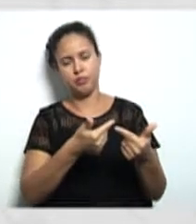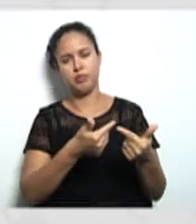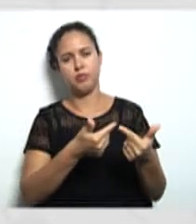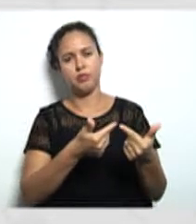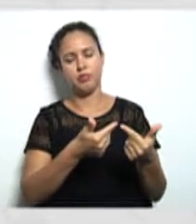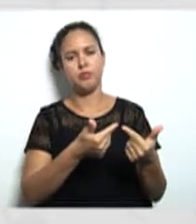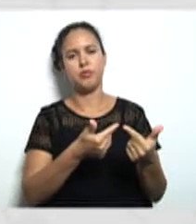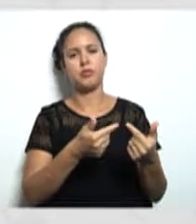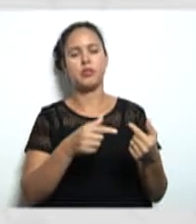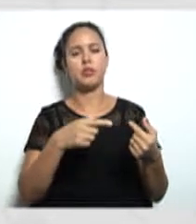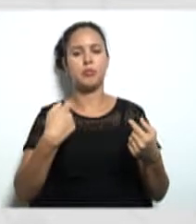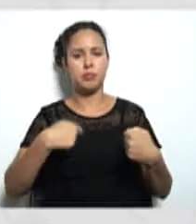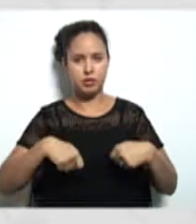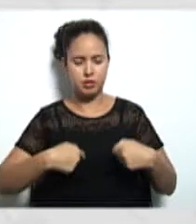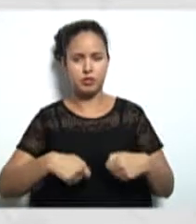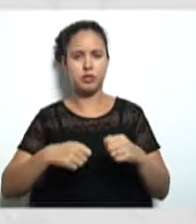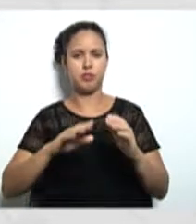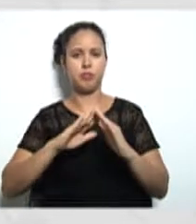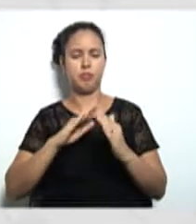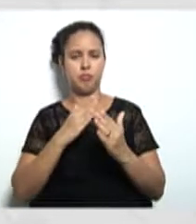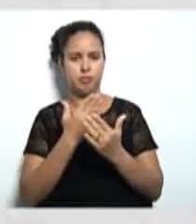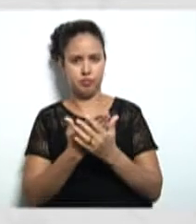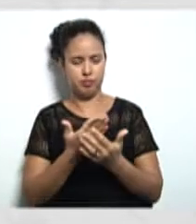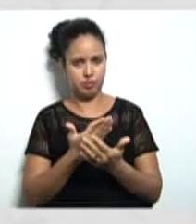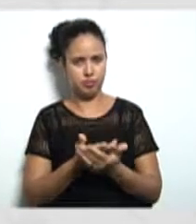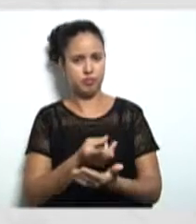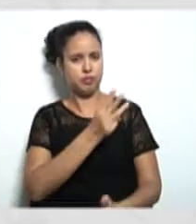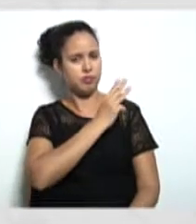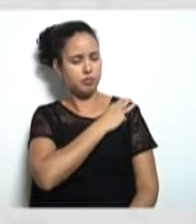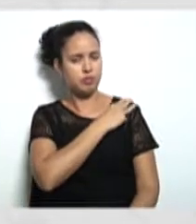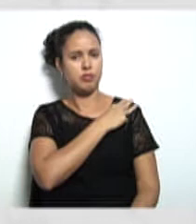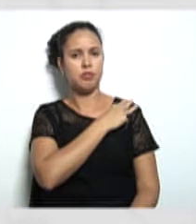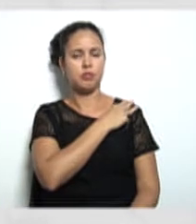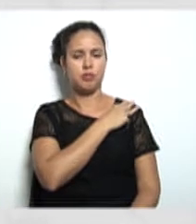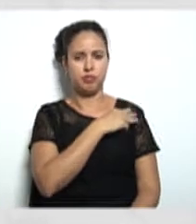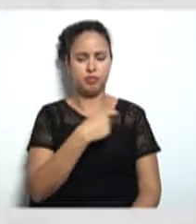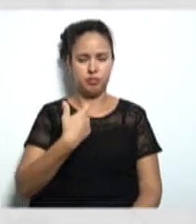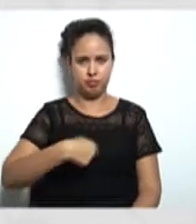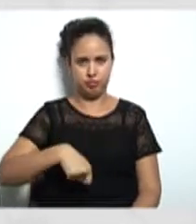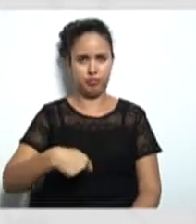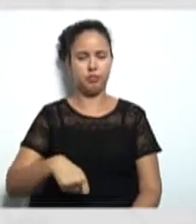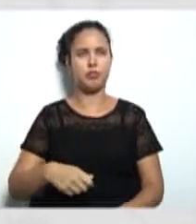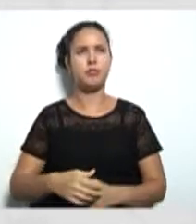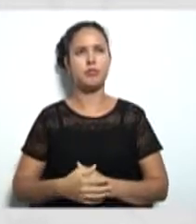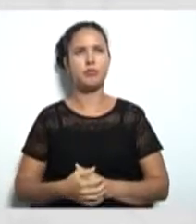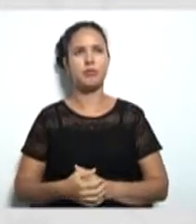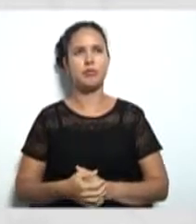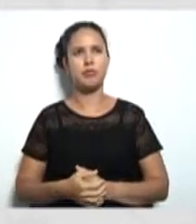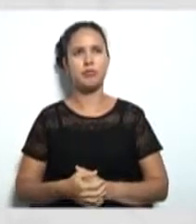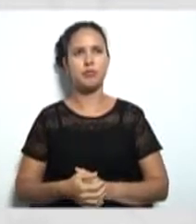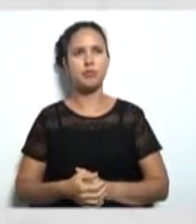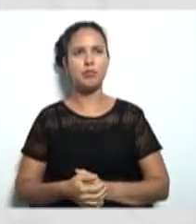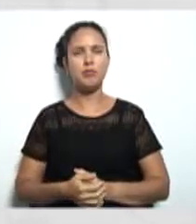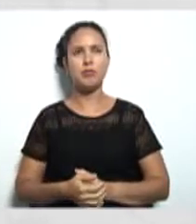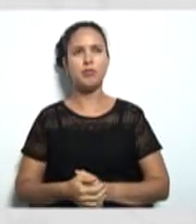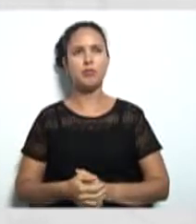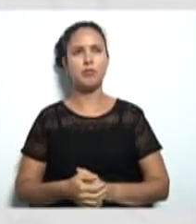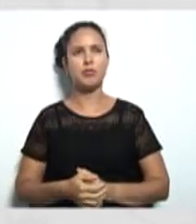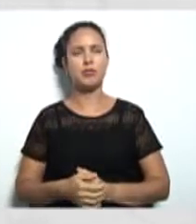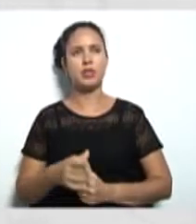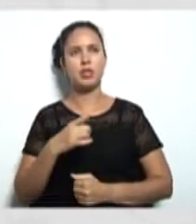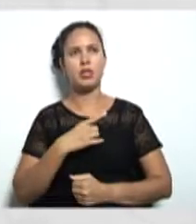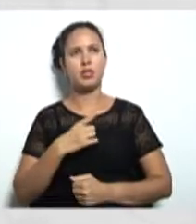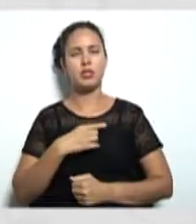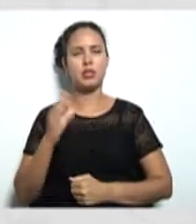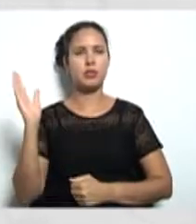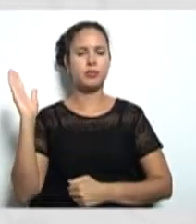educação profissional. Então, primeiro, observando, segundo, vivenciando. E nós temos aqui